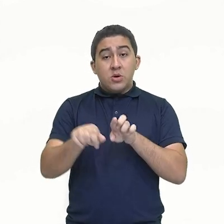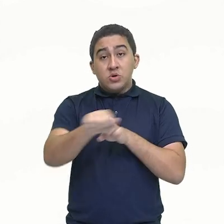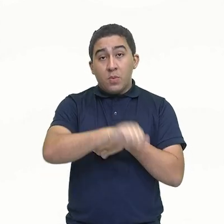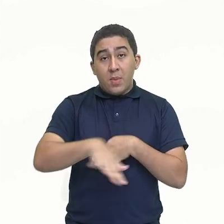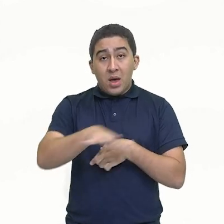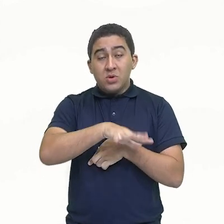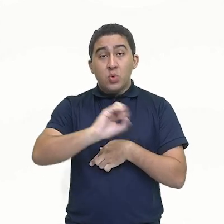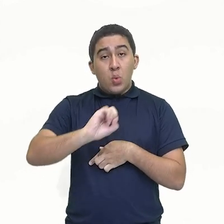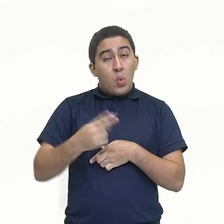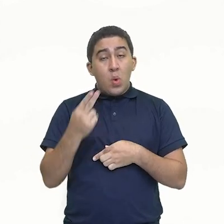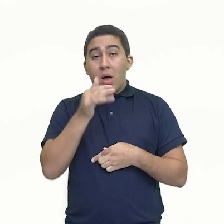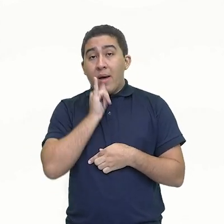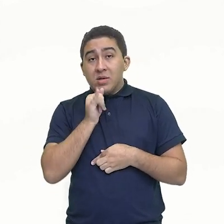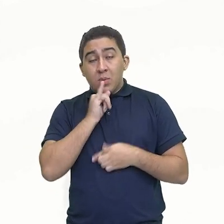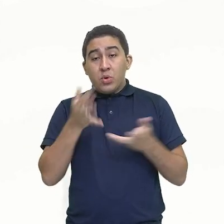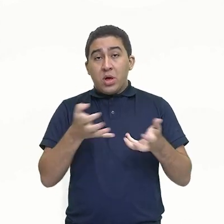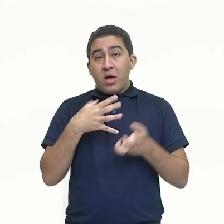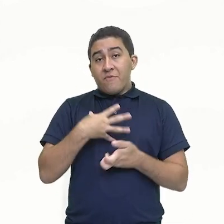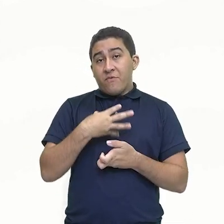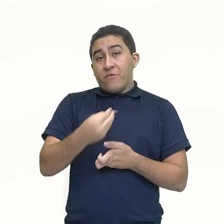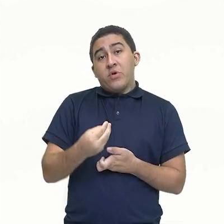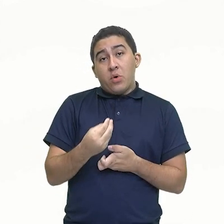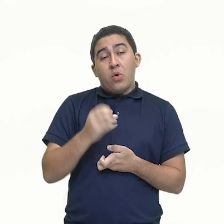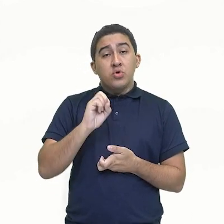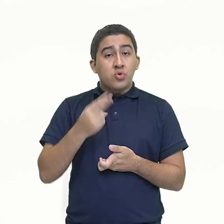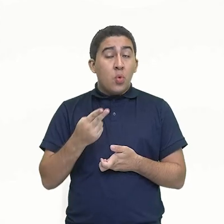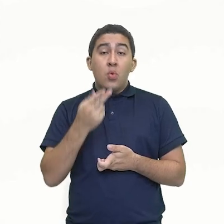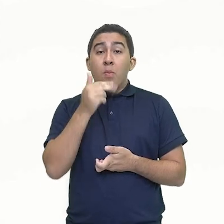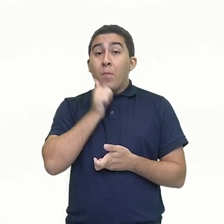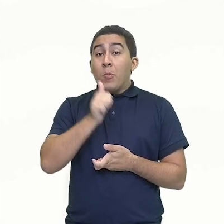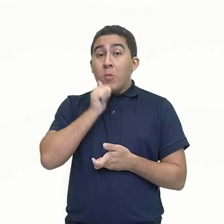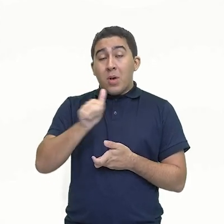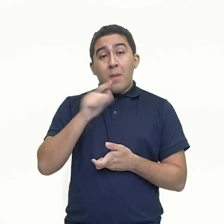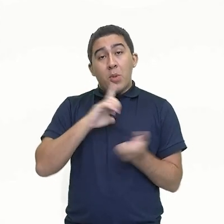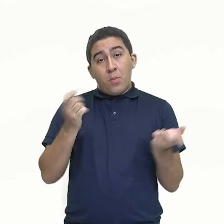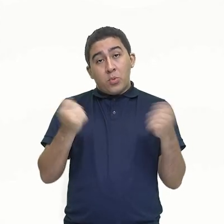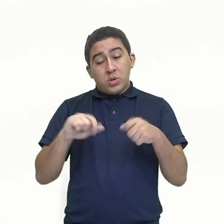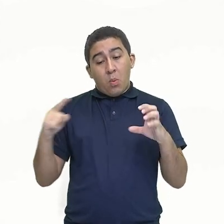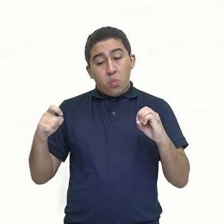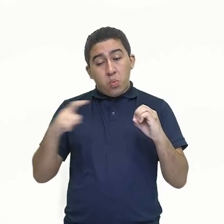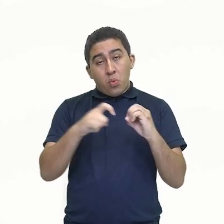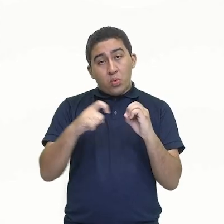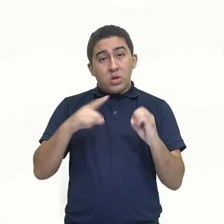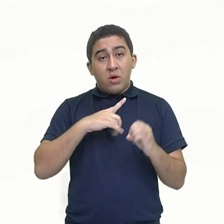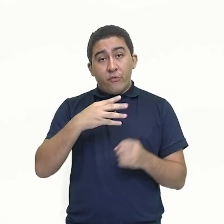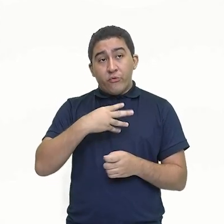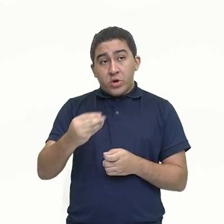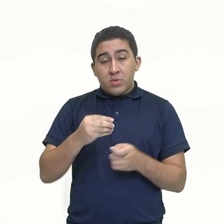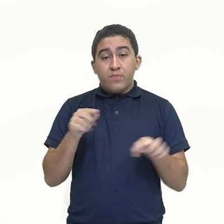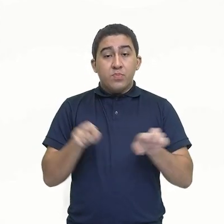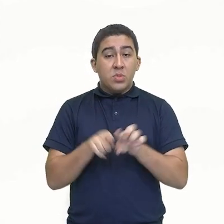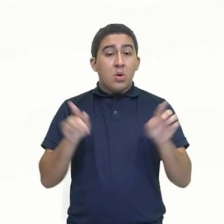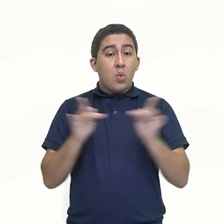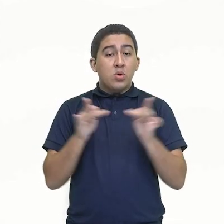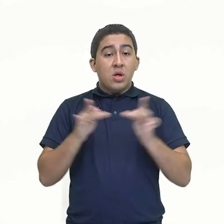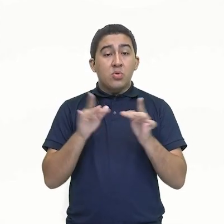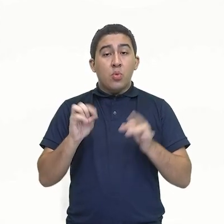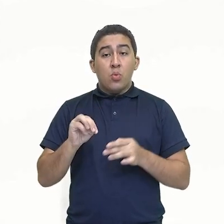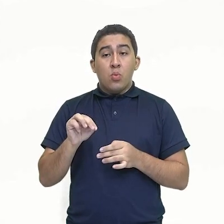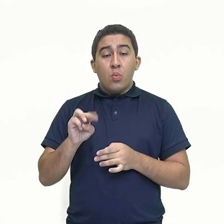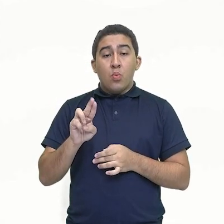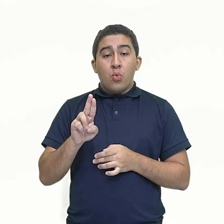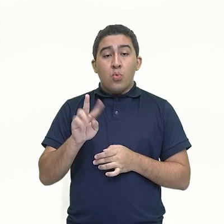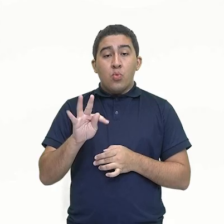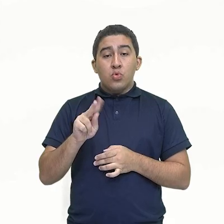por acasalamento, por fêmeas para a reprodução. Ele também tem a interação ecológica de mutualismo,